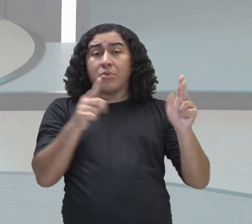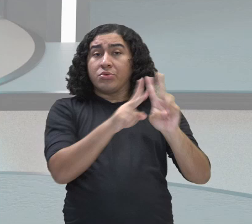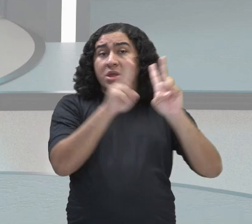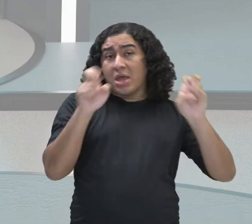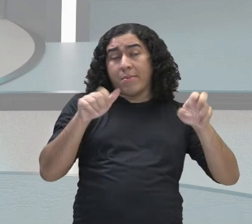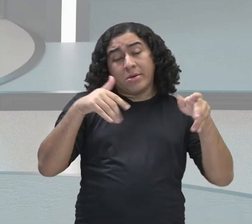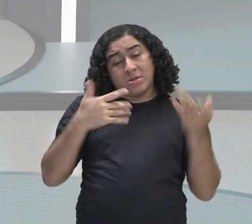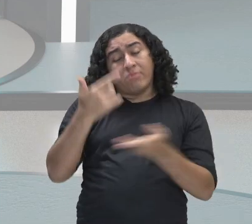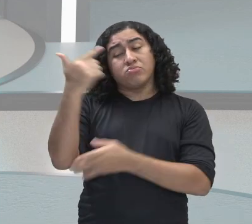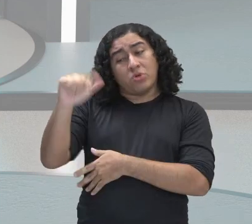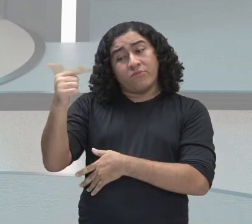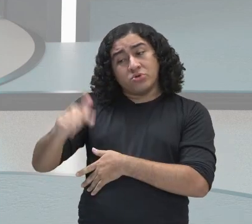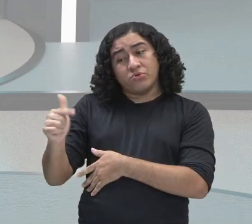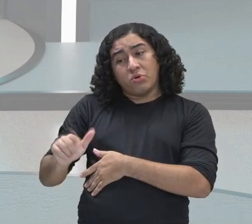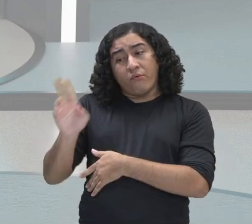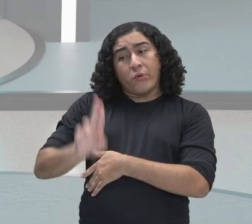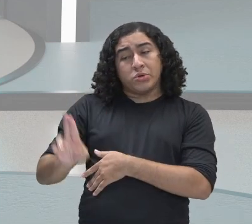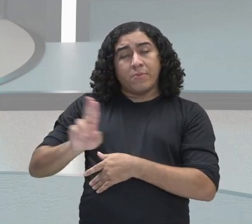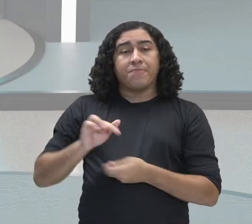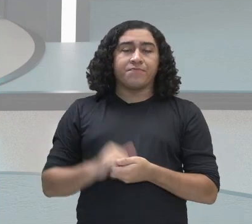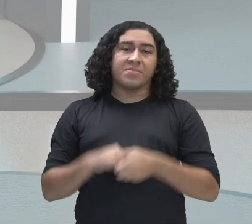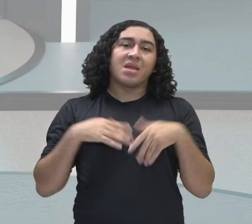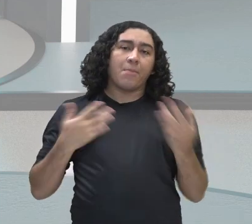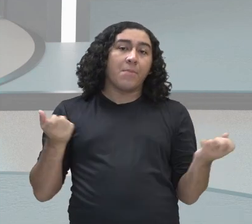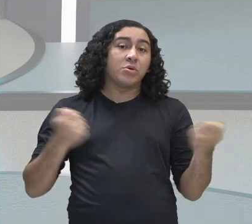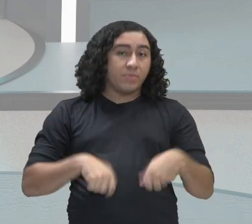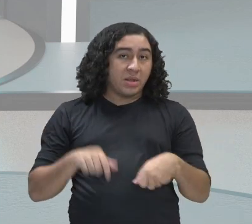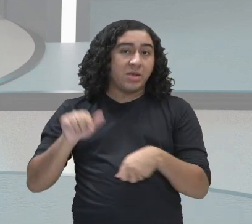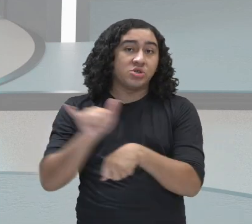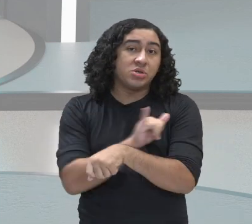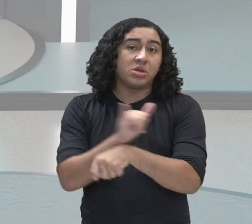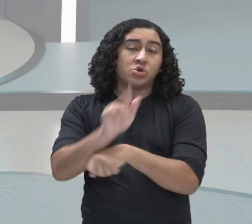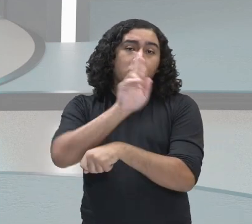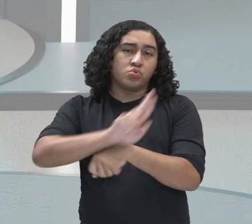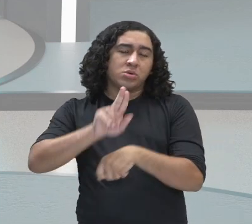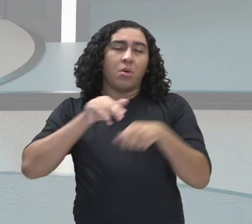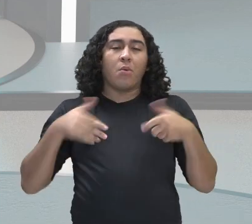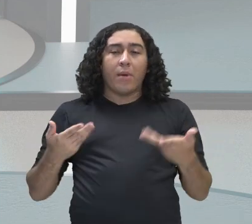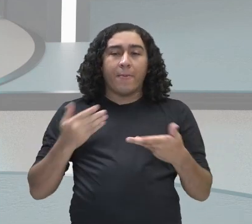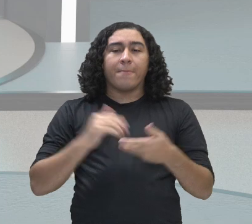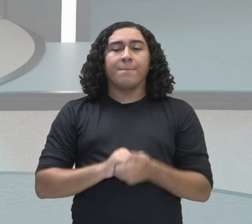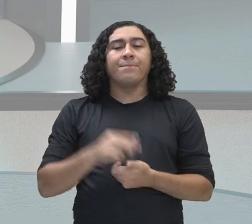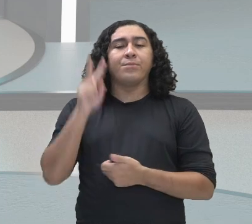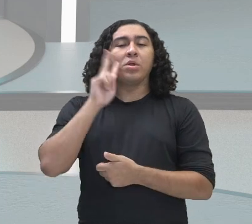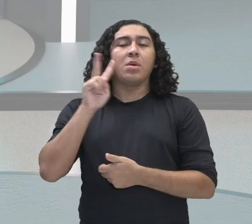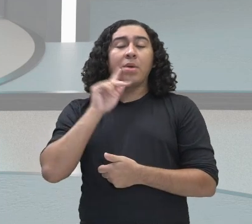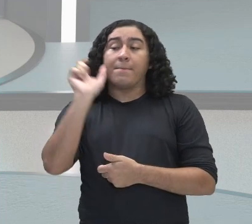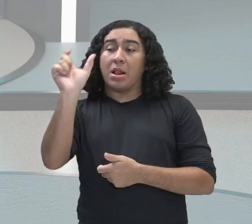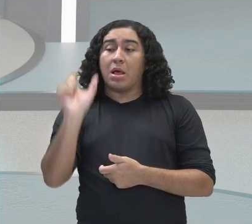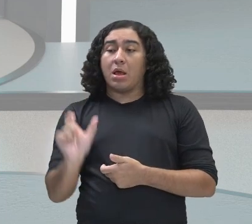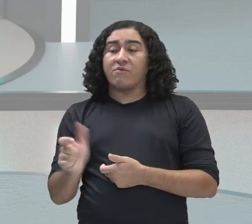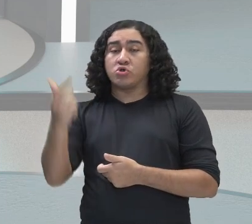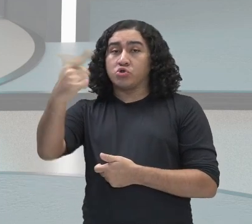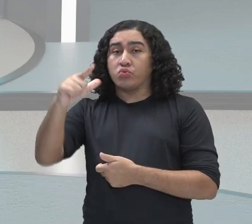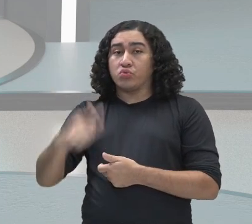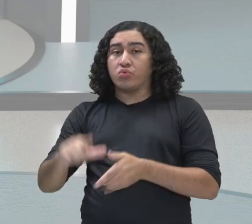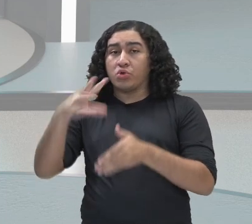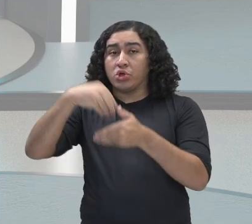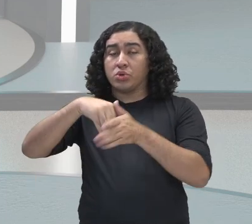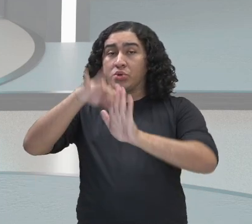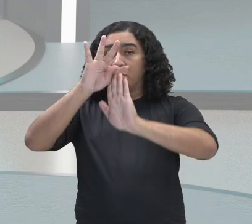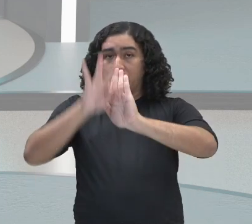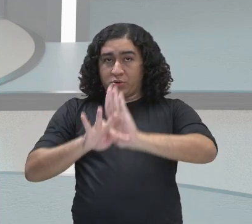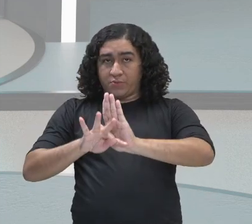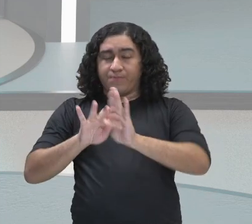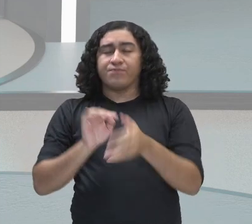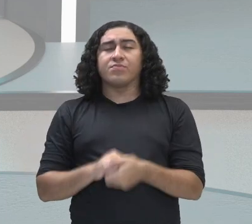seu texto. Então, é uma outra estratégia que eu posso utilizar também. Quais são? são as palavras repetidas. Então, os cognatos que a gente